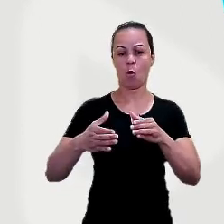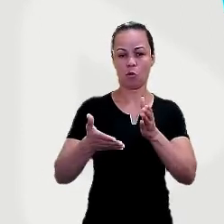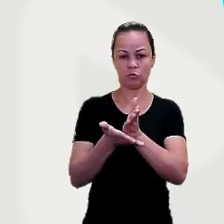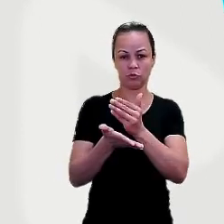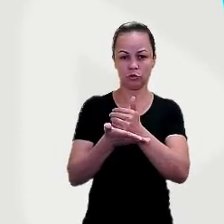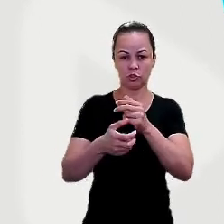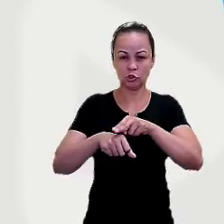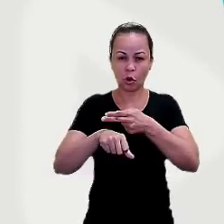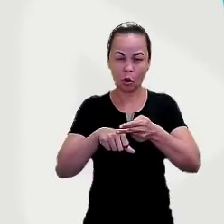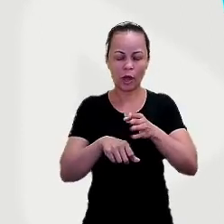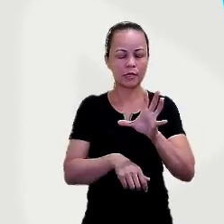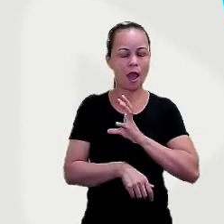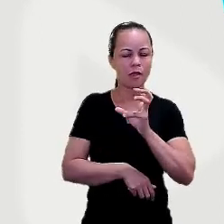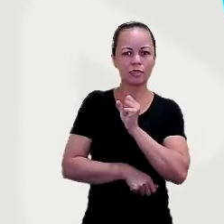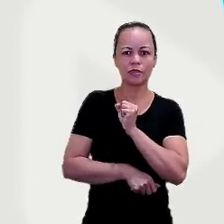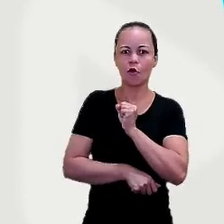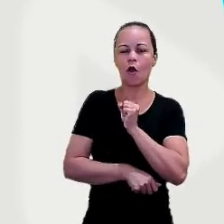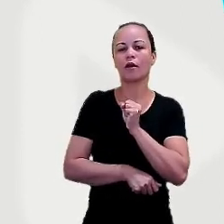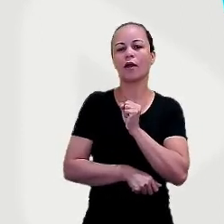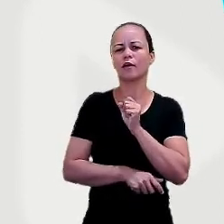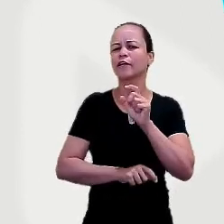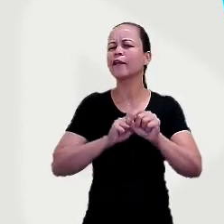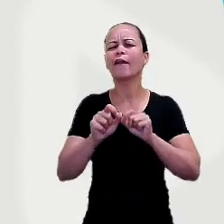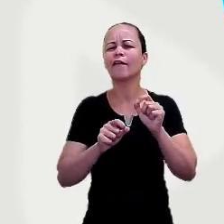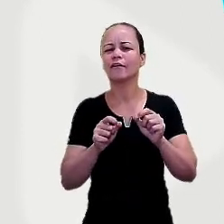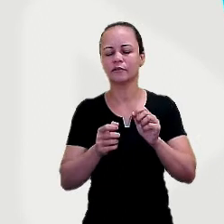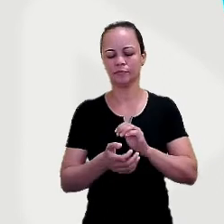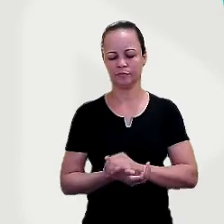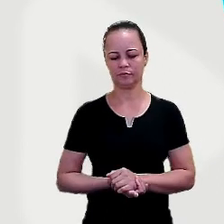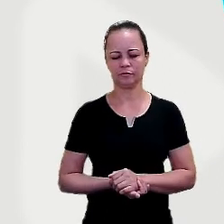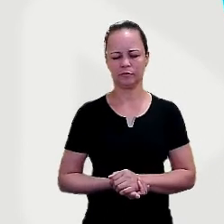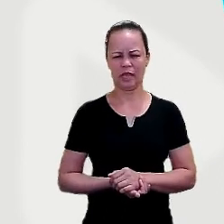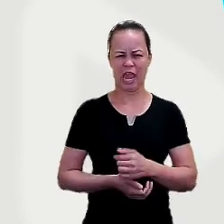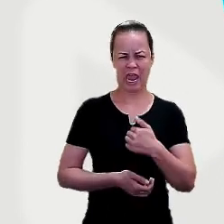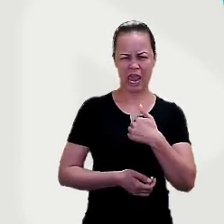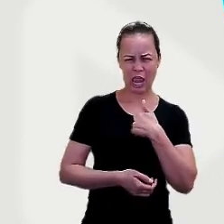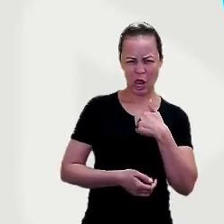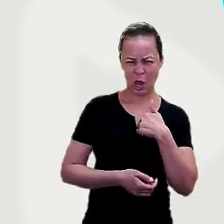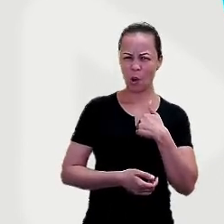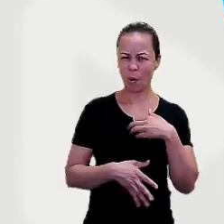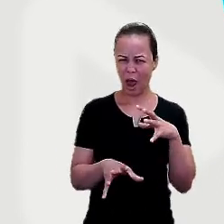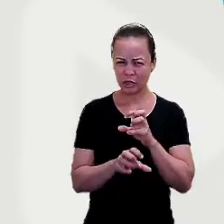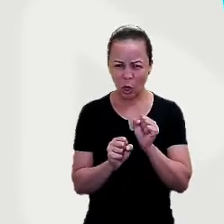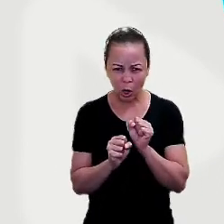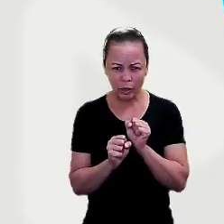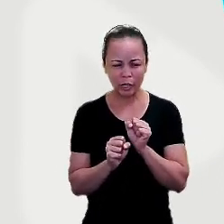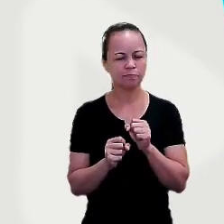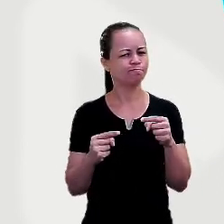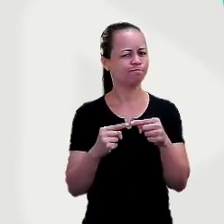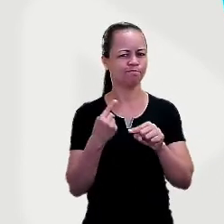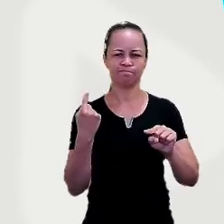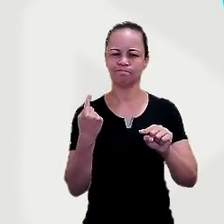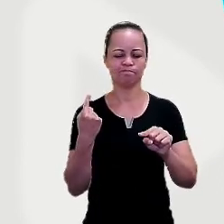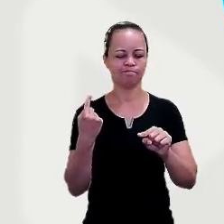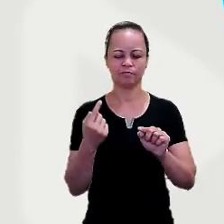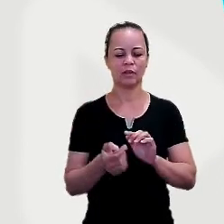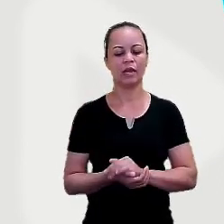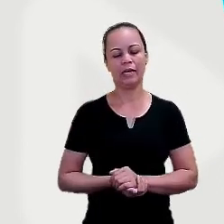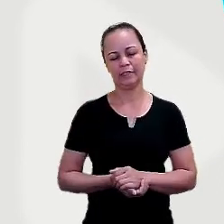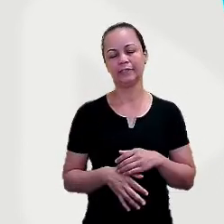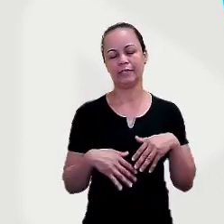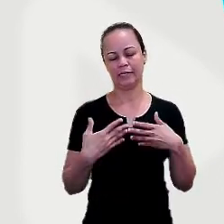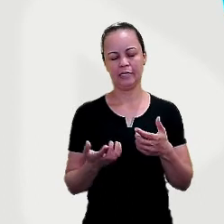Quem é que adora comer? Eu, adora, não combina, né gente? Então, seria o ele